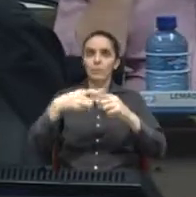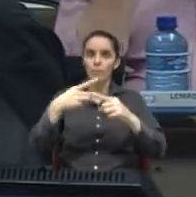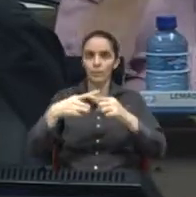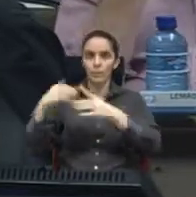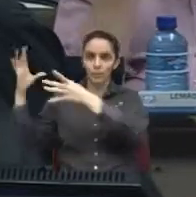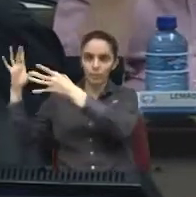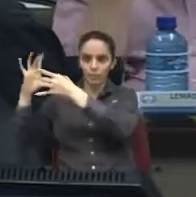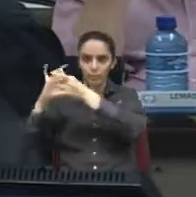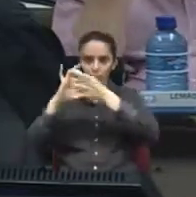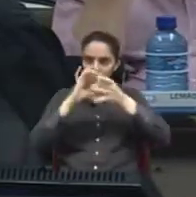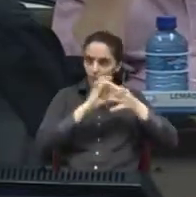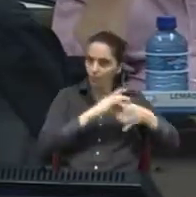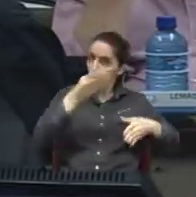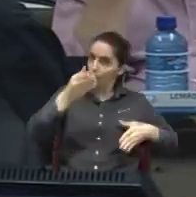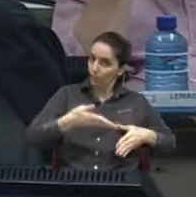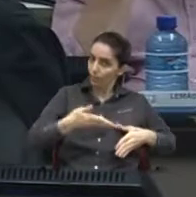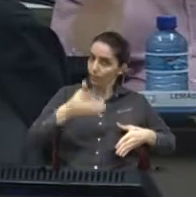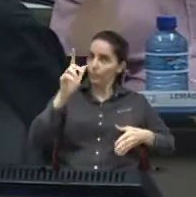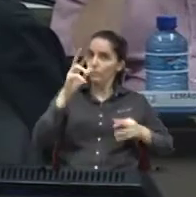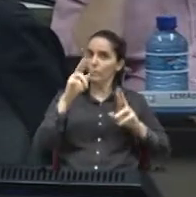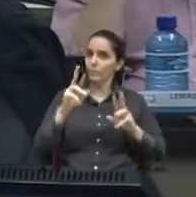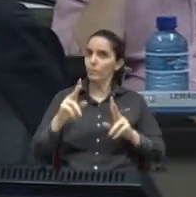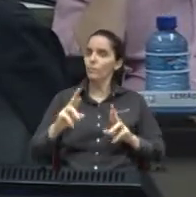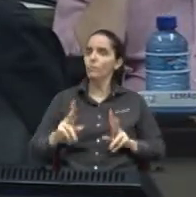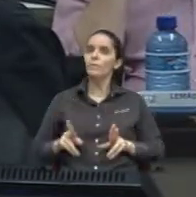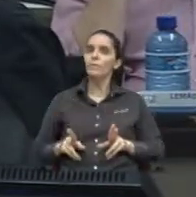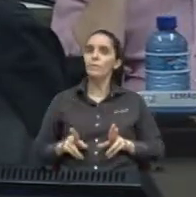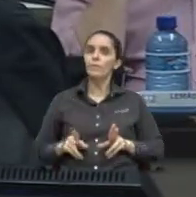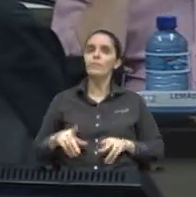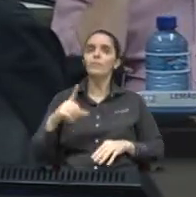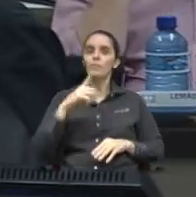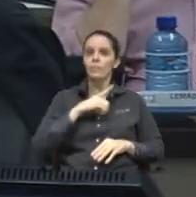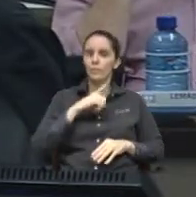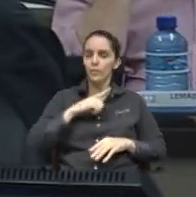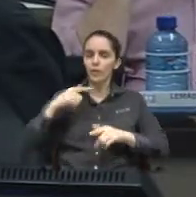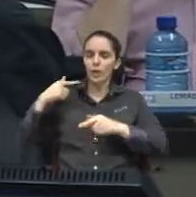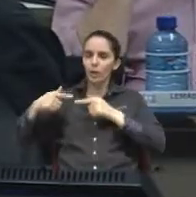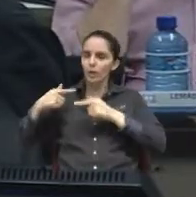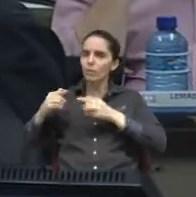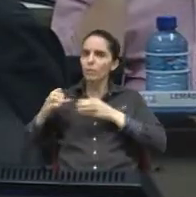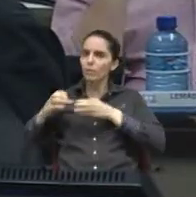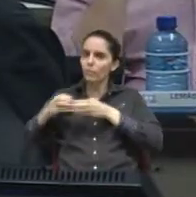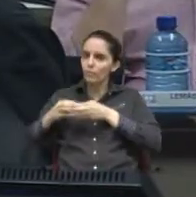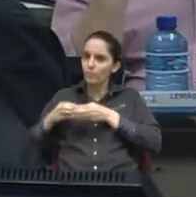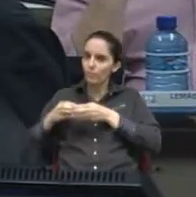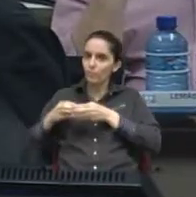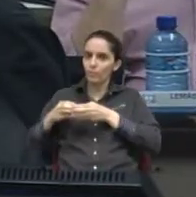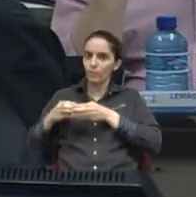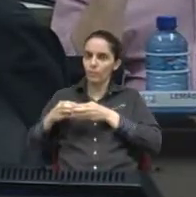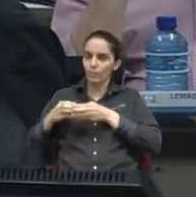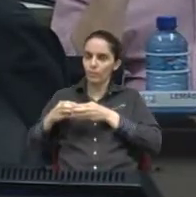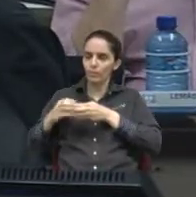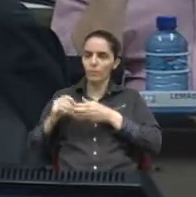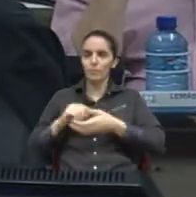hoje é outro. Como nós sabemos que existe uma movimentação político-partidária envolvida e que